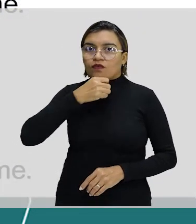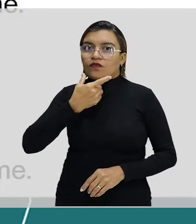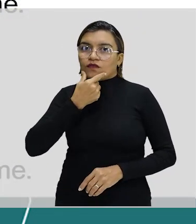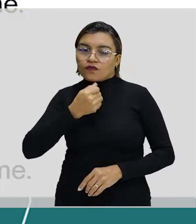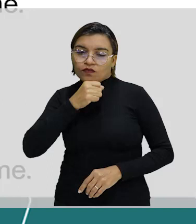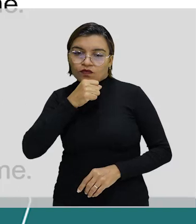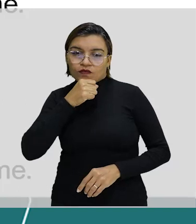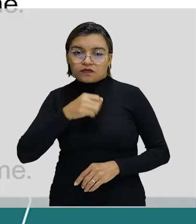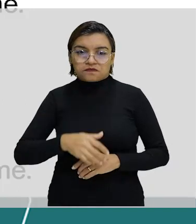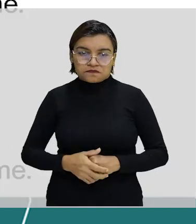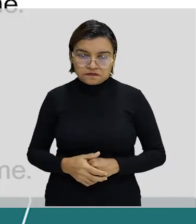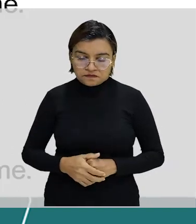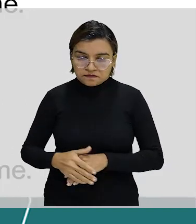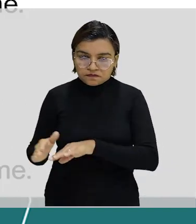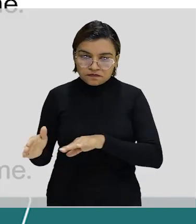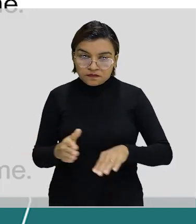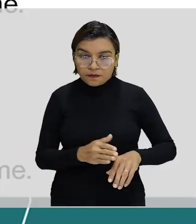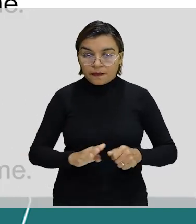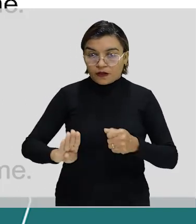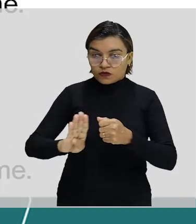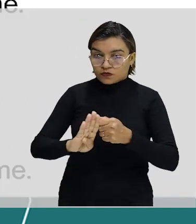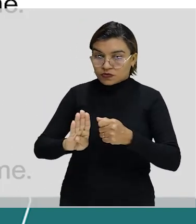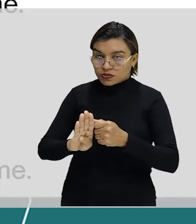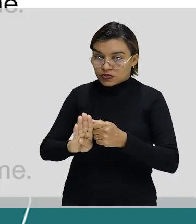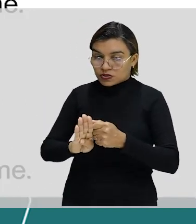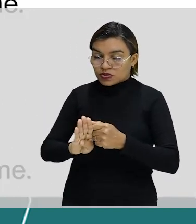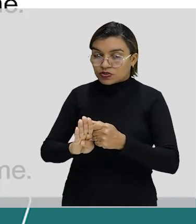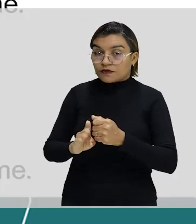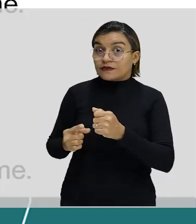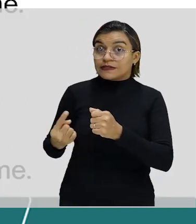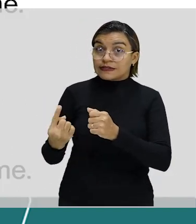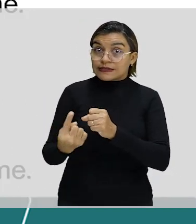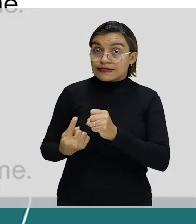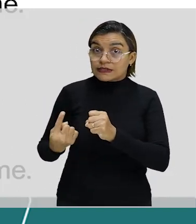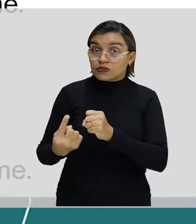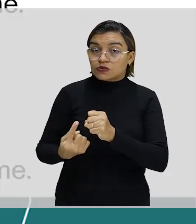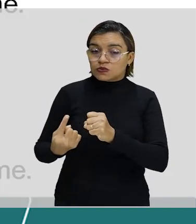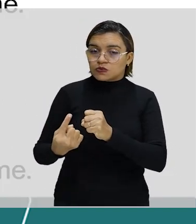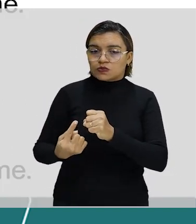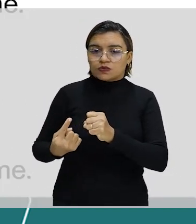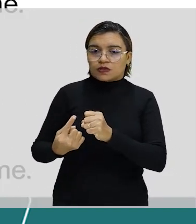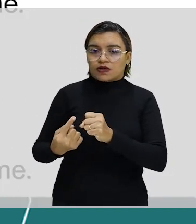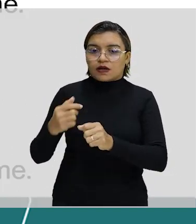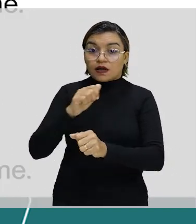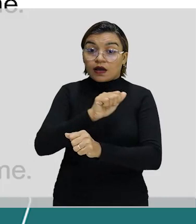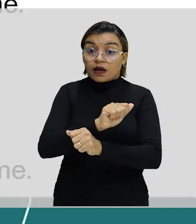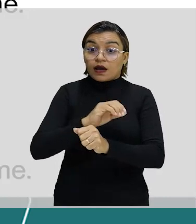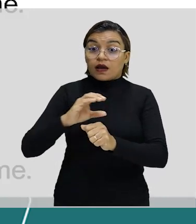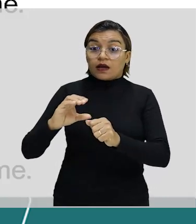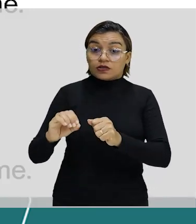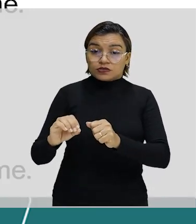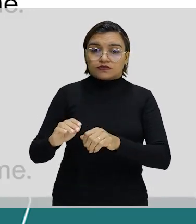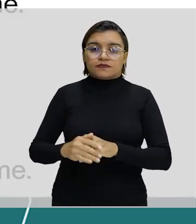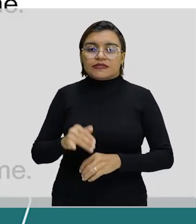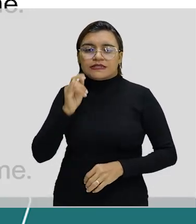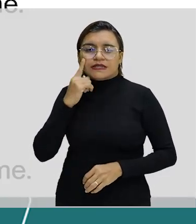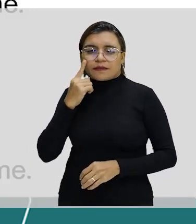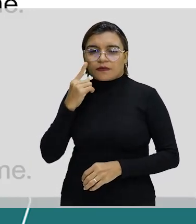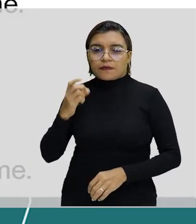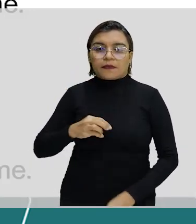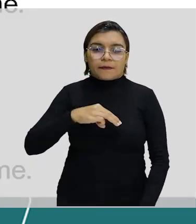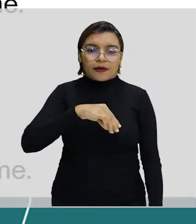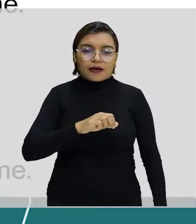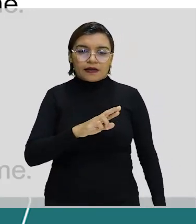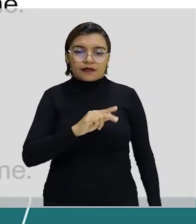Substantivo singular. Artigo nos adjetivos a partir do segundo. O que acontece aqui, ó? Mariângela